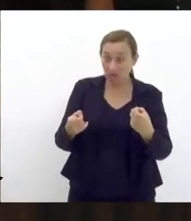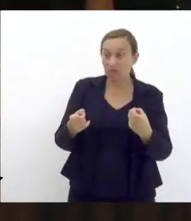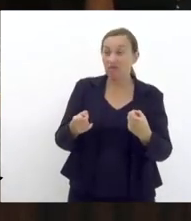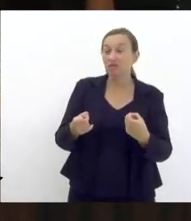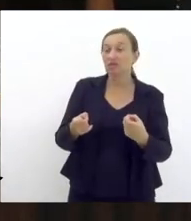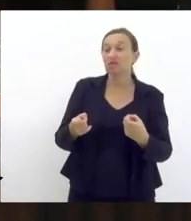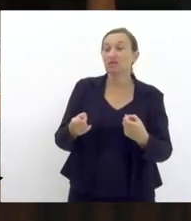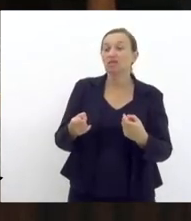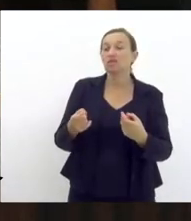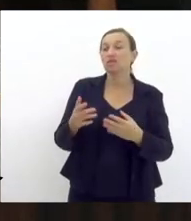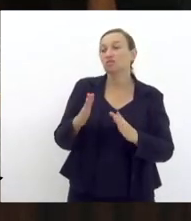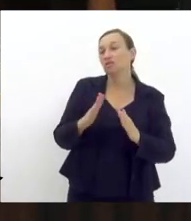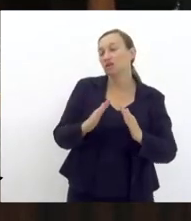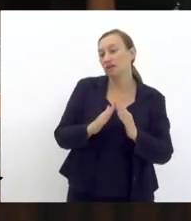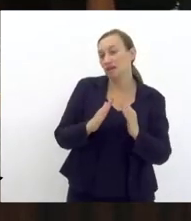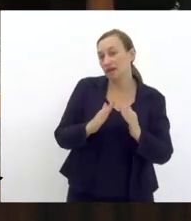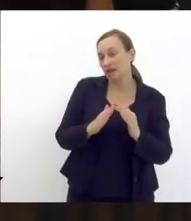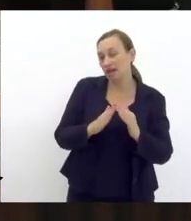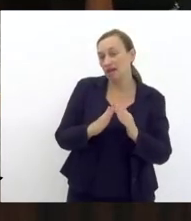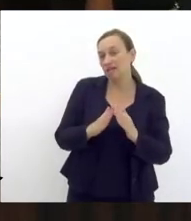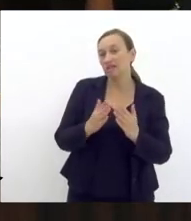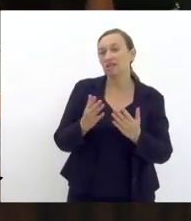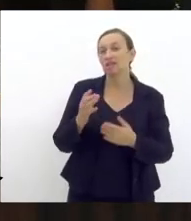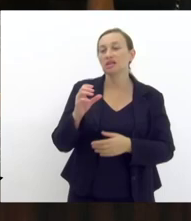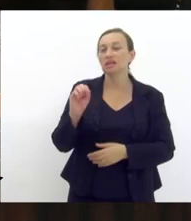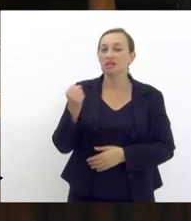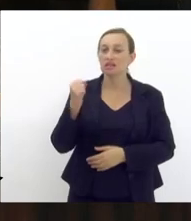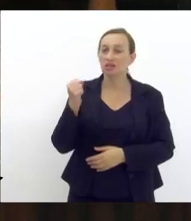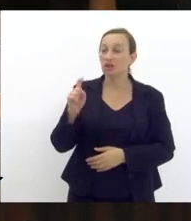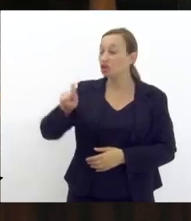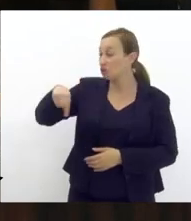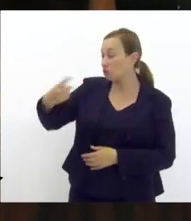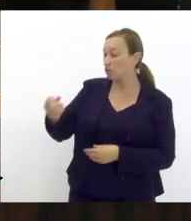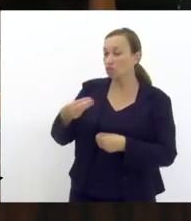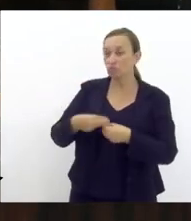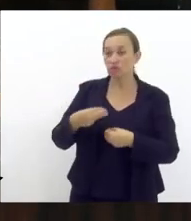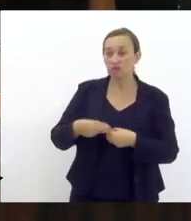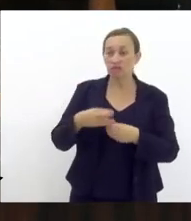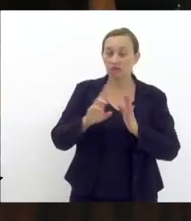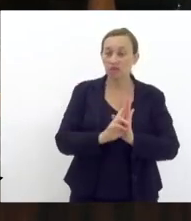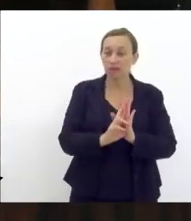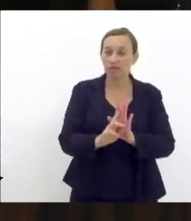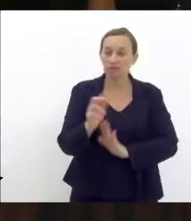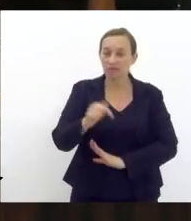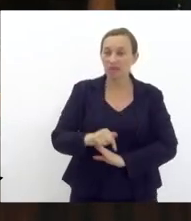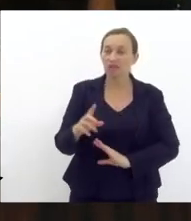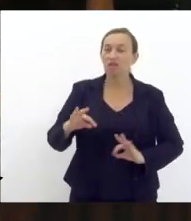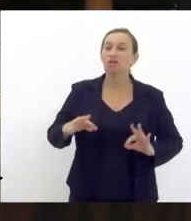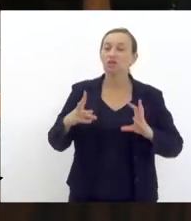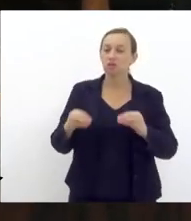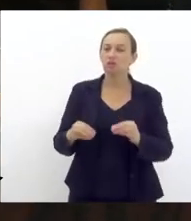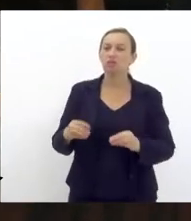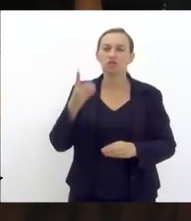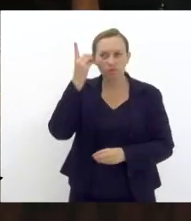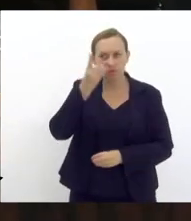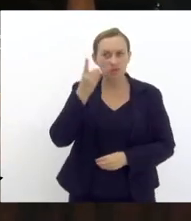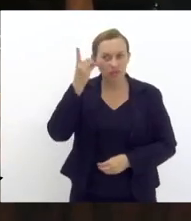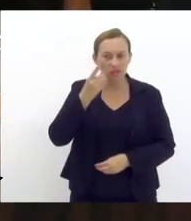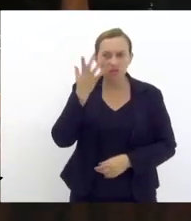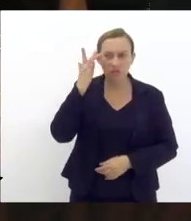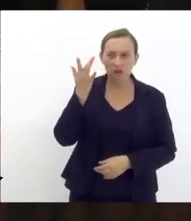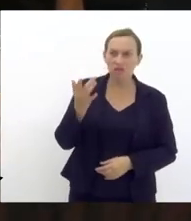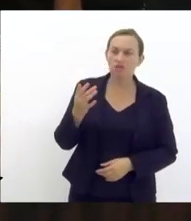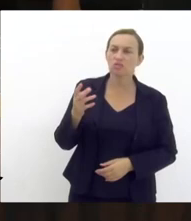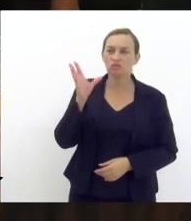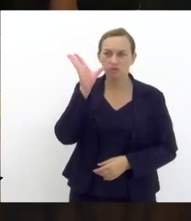falando sobre a violência doméstica em Saquarema e outros municípios que ela representa aqui né todos os deputados e eu acho